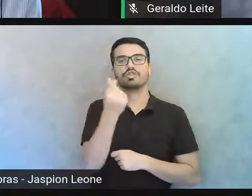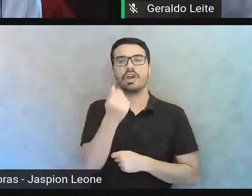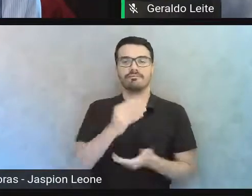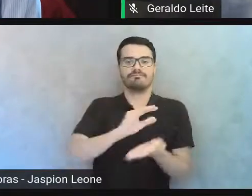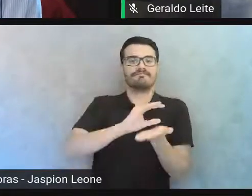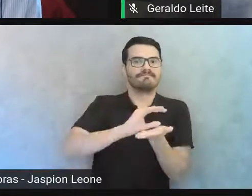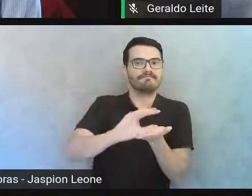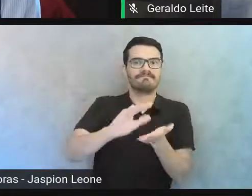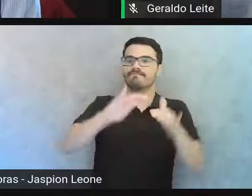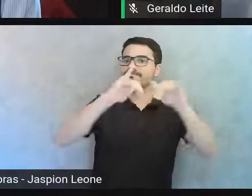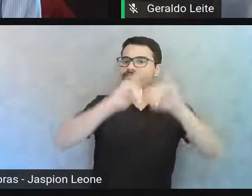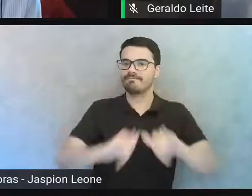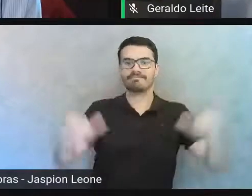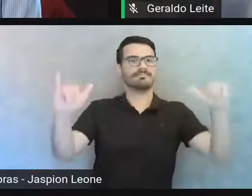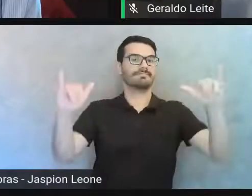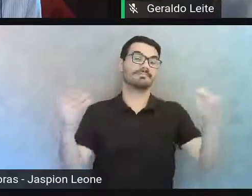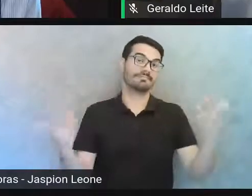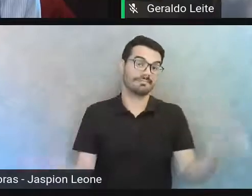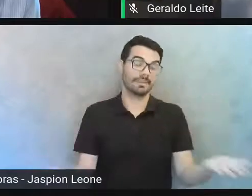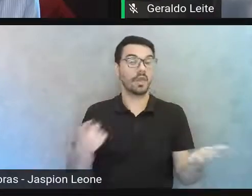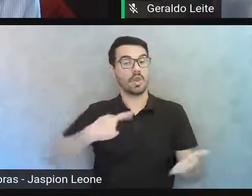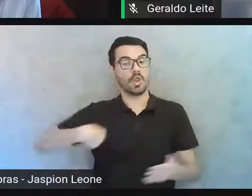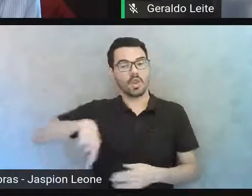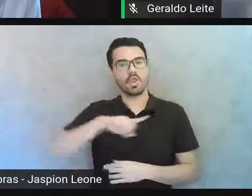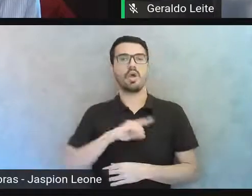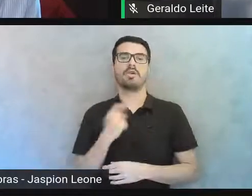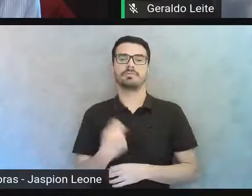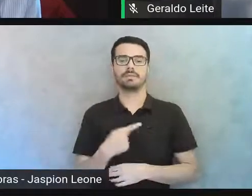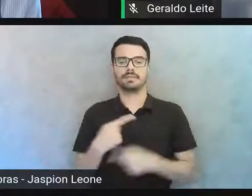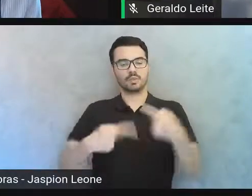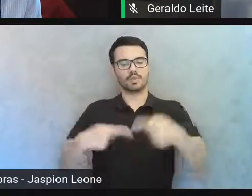precisa avançar em termos de